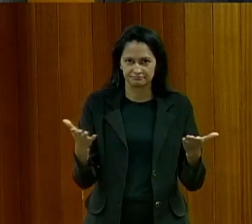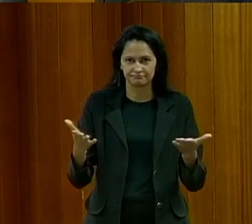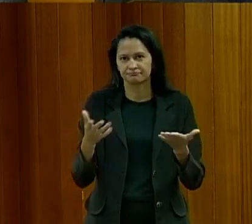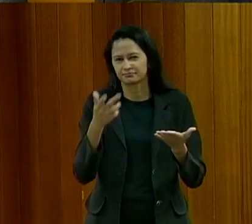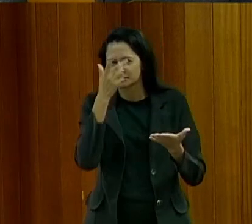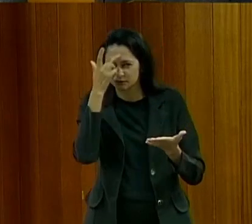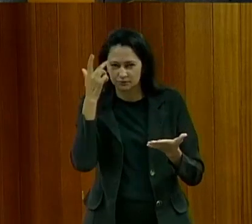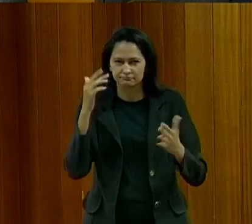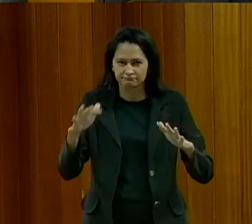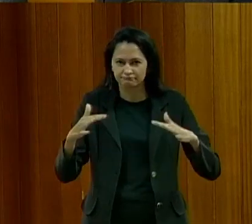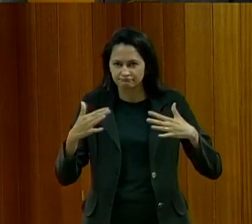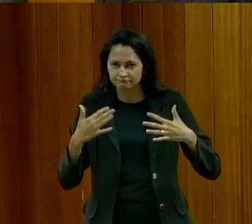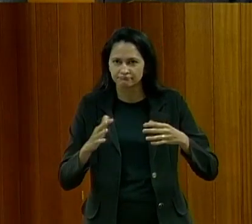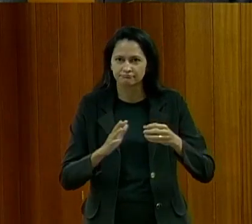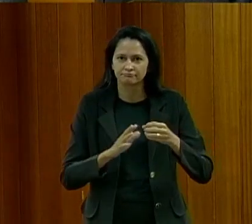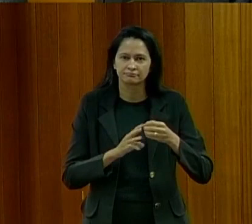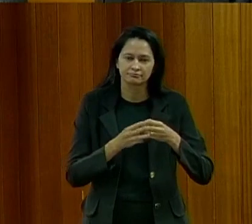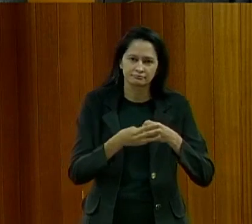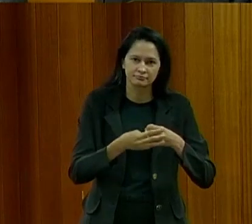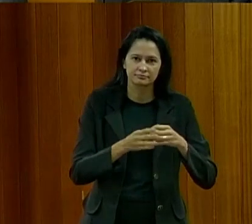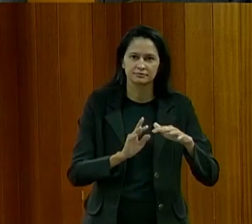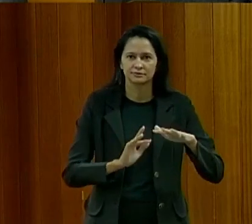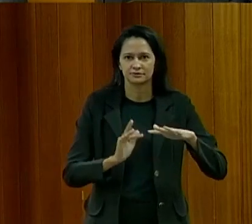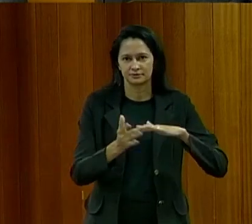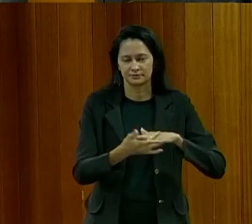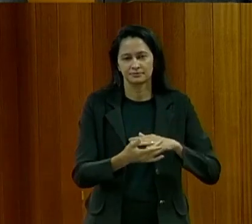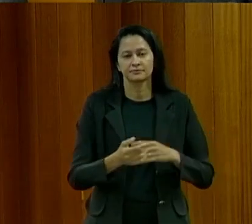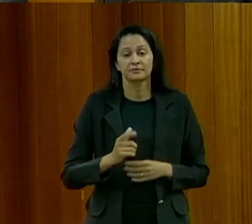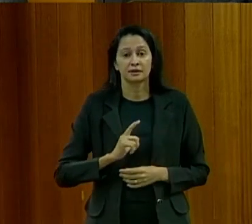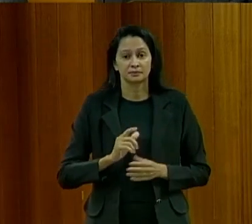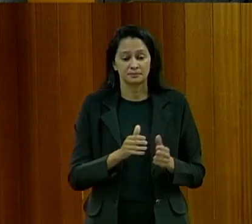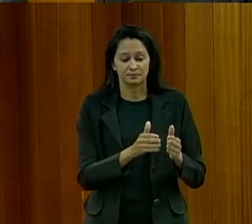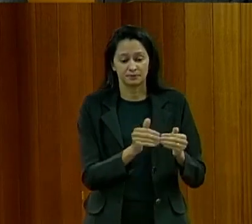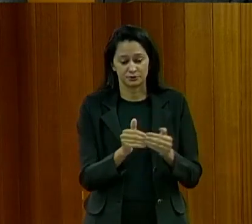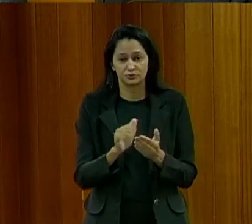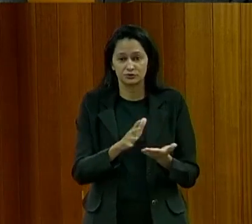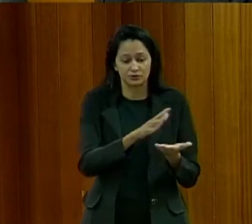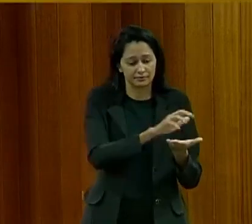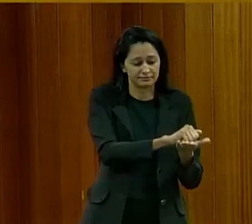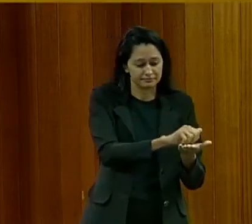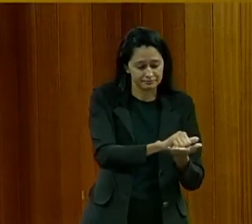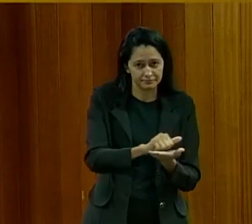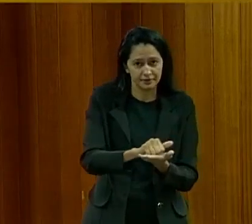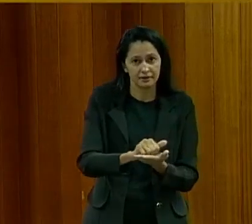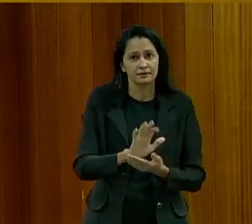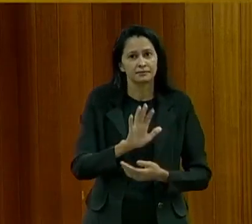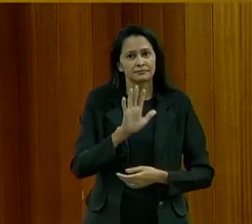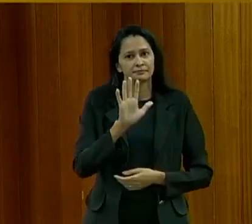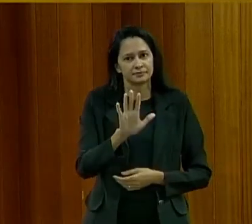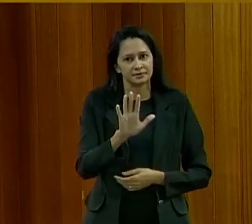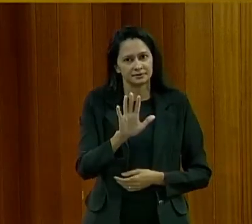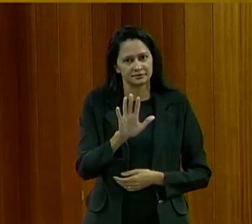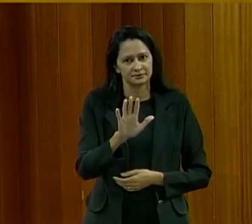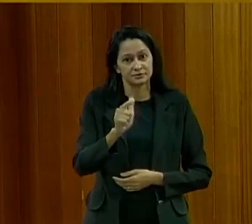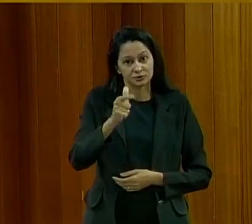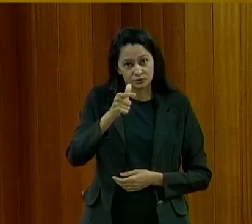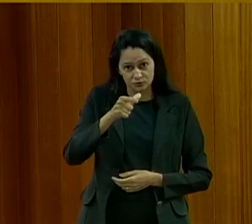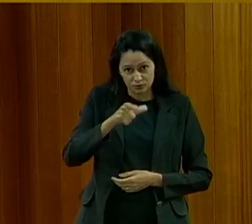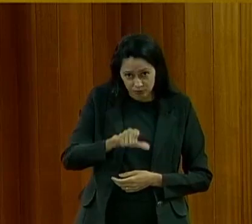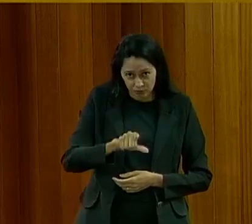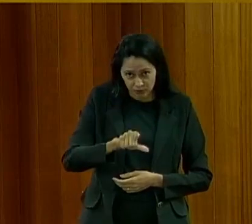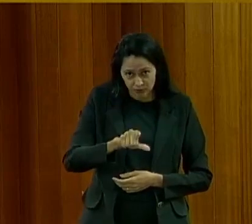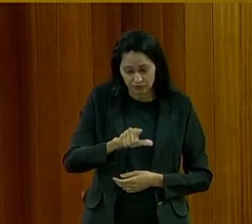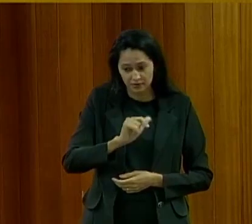alguns requerimentos devidamente formalizados, mas insistindo da Secretaria de Mobilidade que faça a